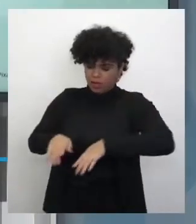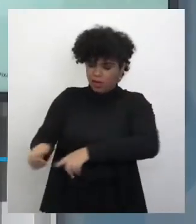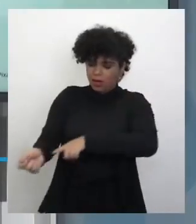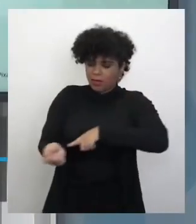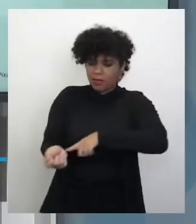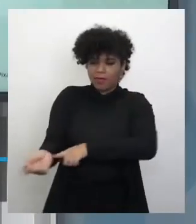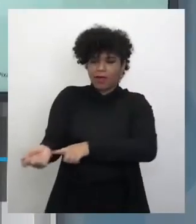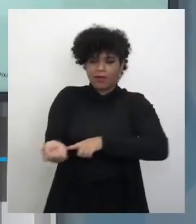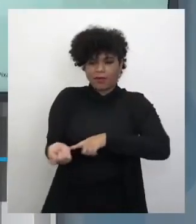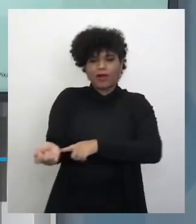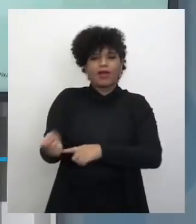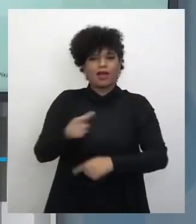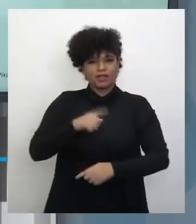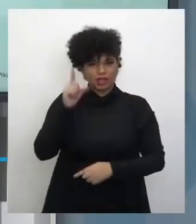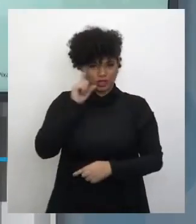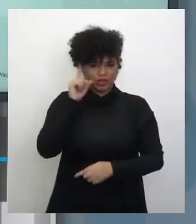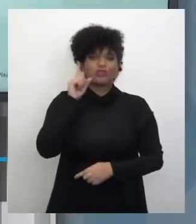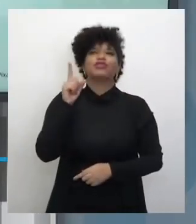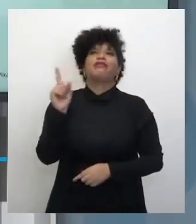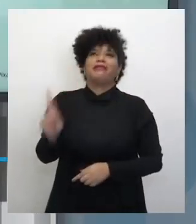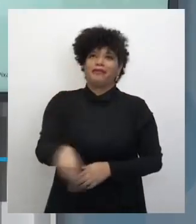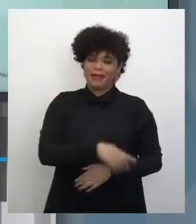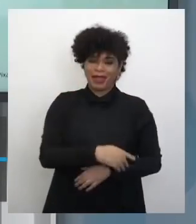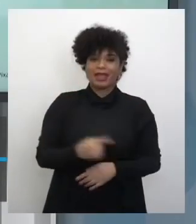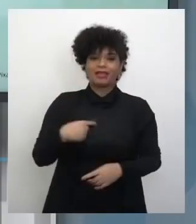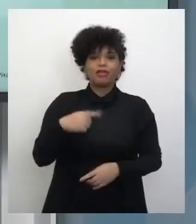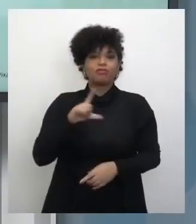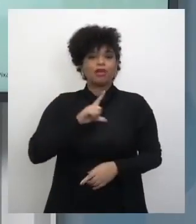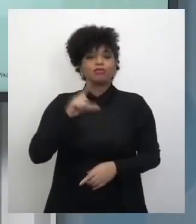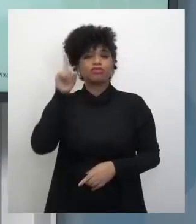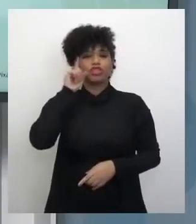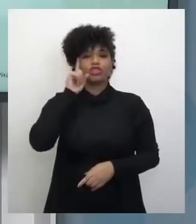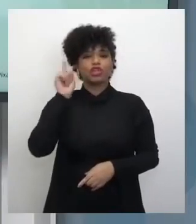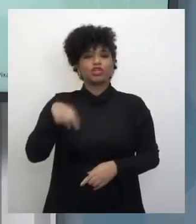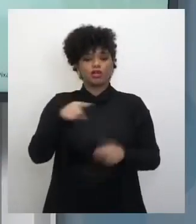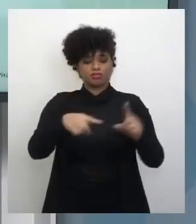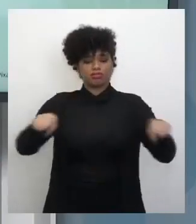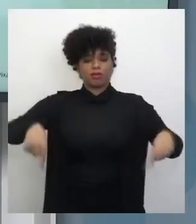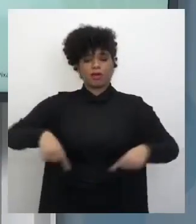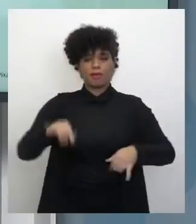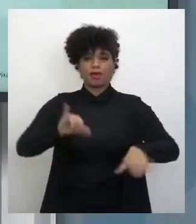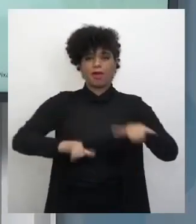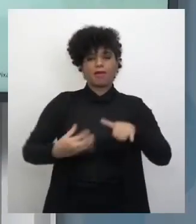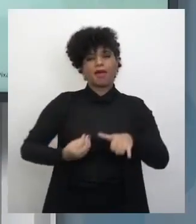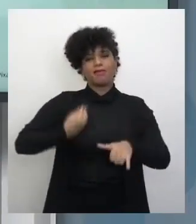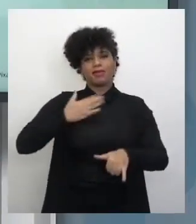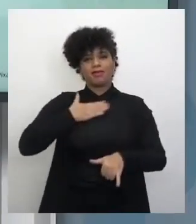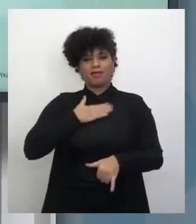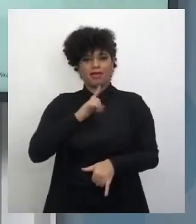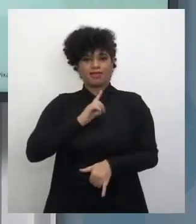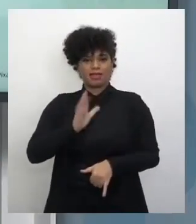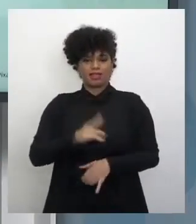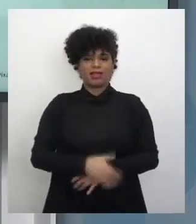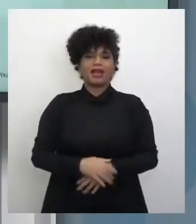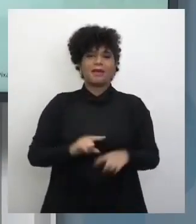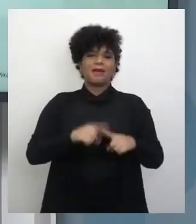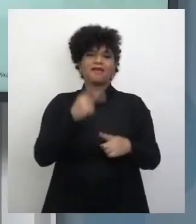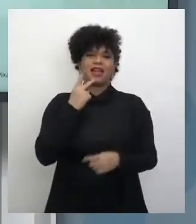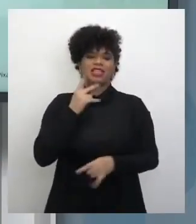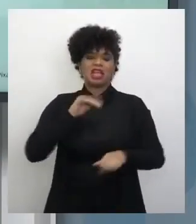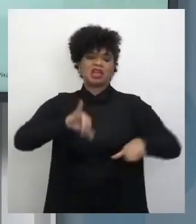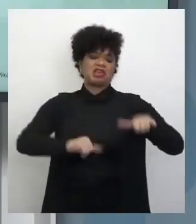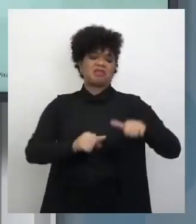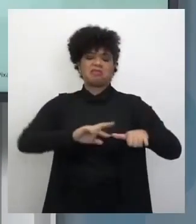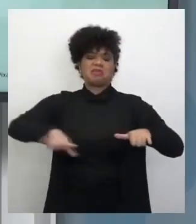desde sempre, né? Não tem como eu tirar a química da minha vida, né? Esse negócio de falar não tem química é